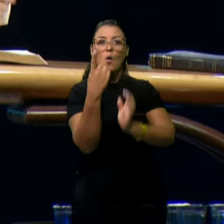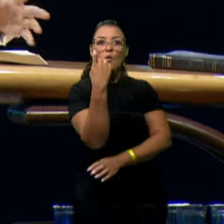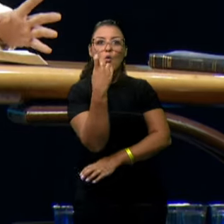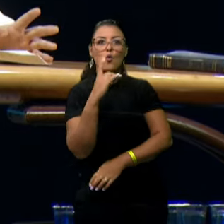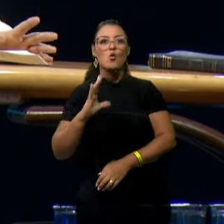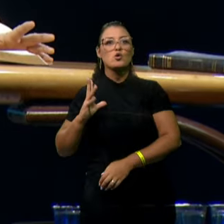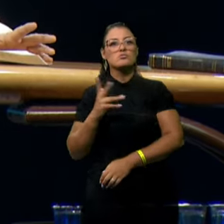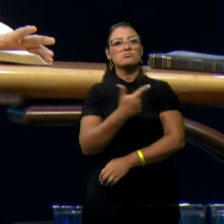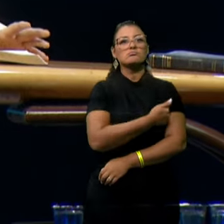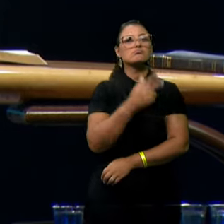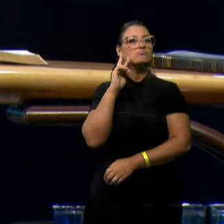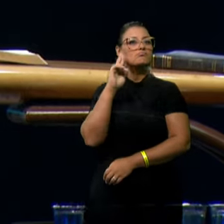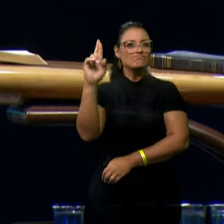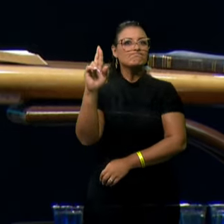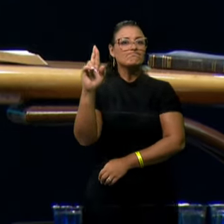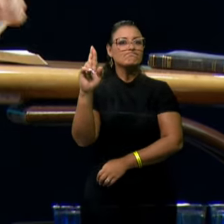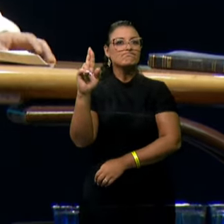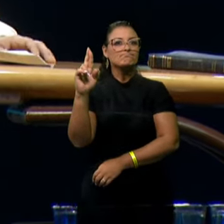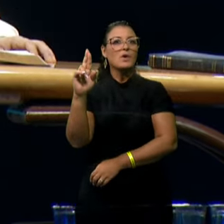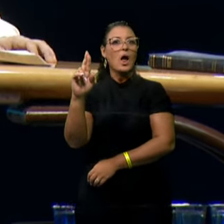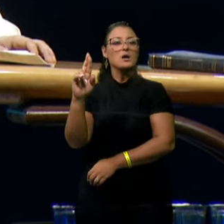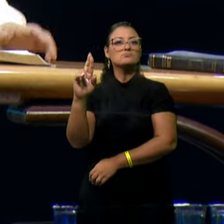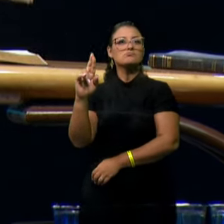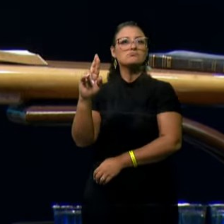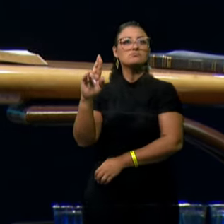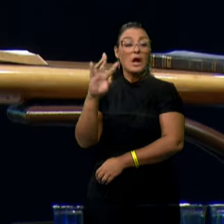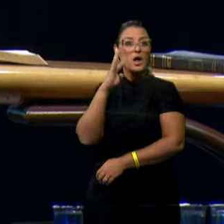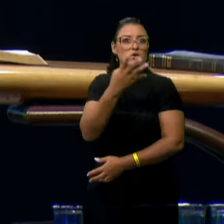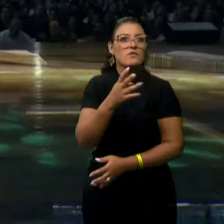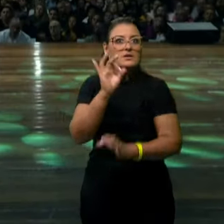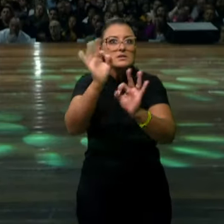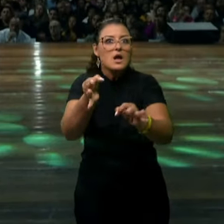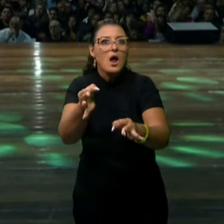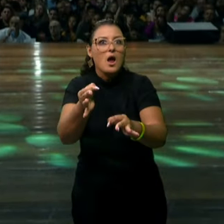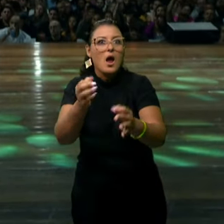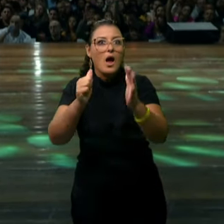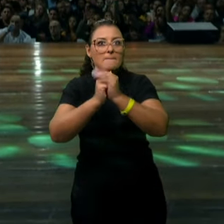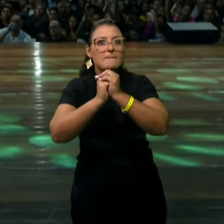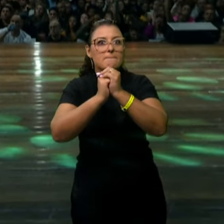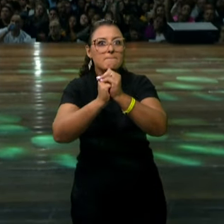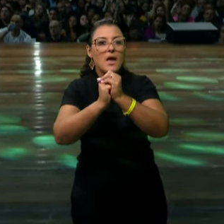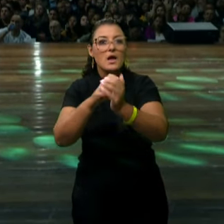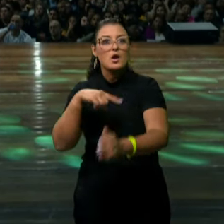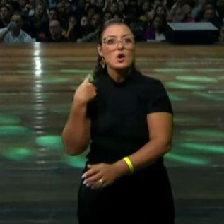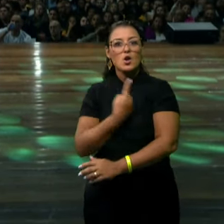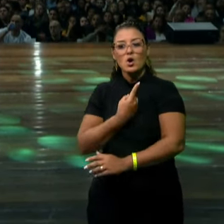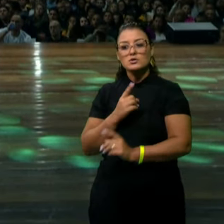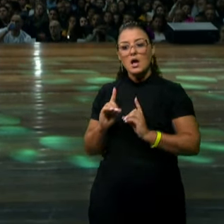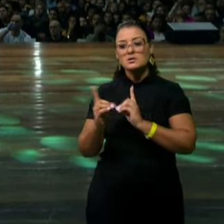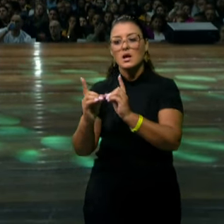mas não importa você tomar uma decisão de seguir a Jesus para sempre amém todos aqui seguimos a Jesus